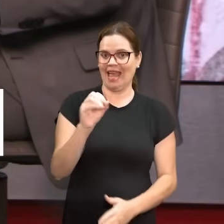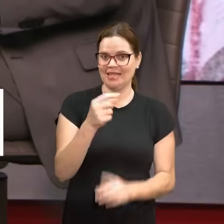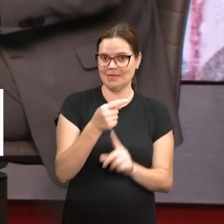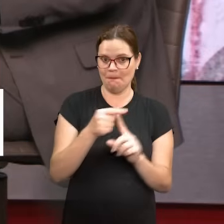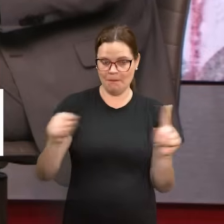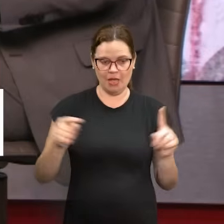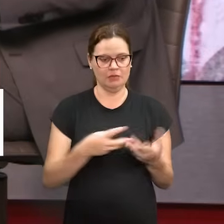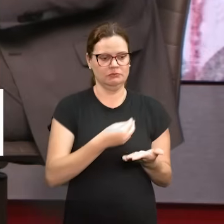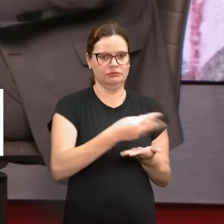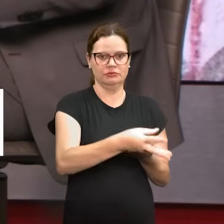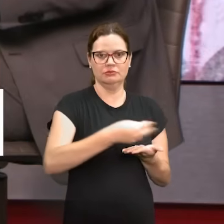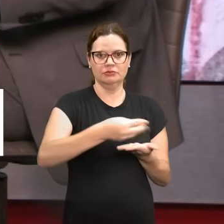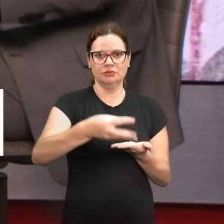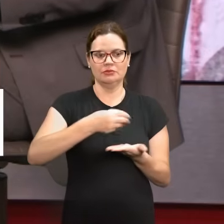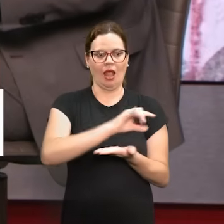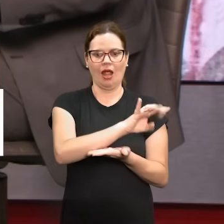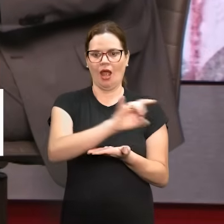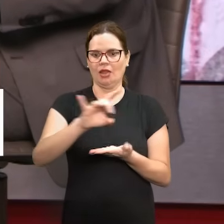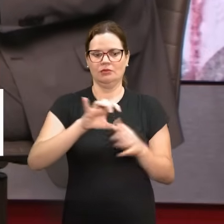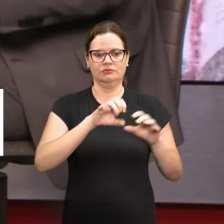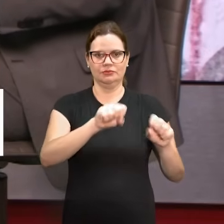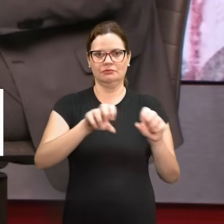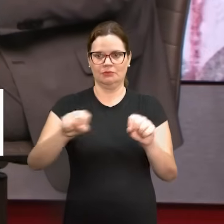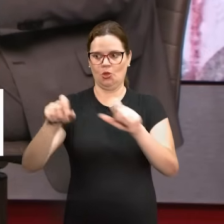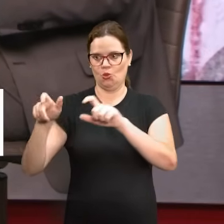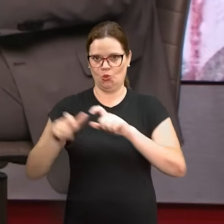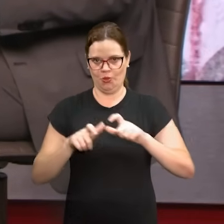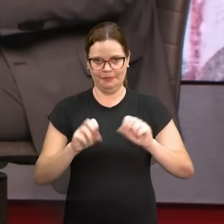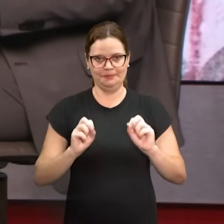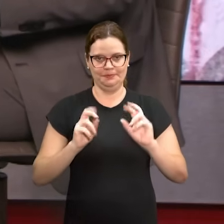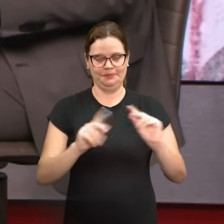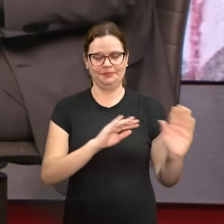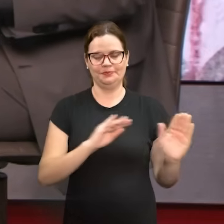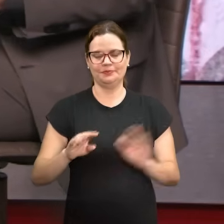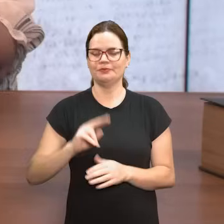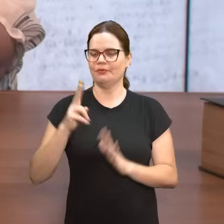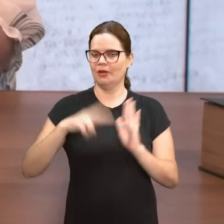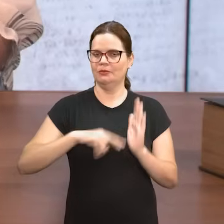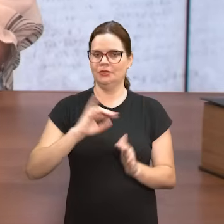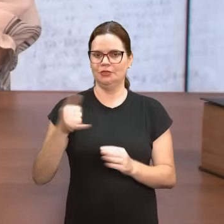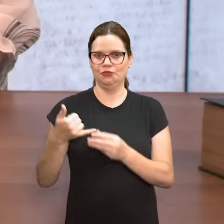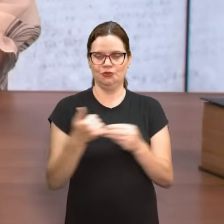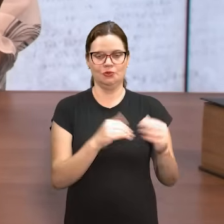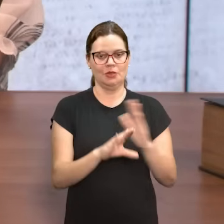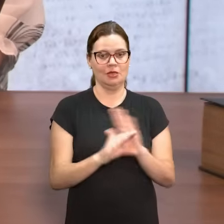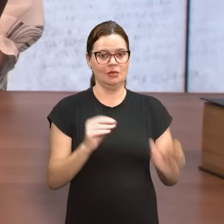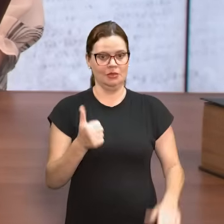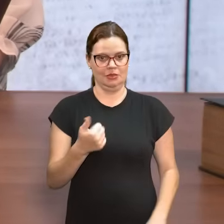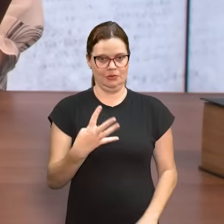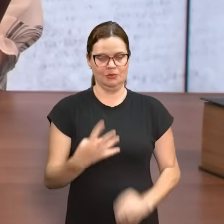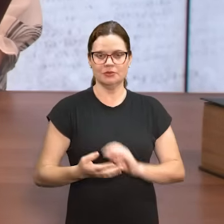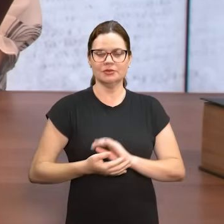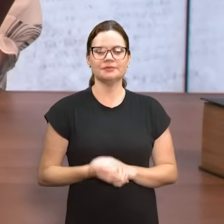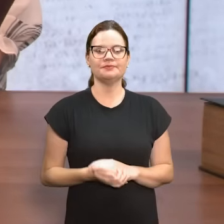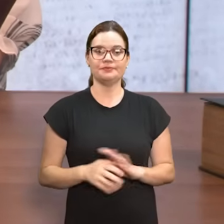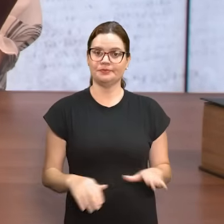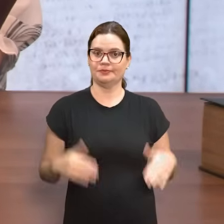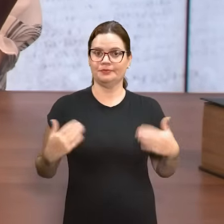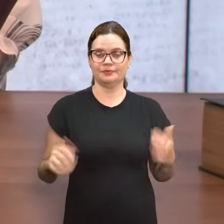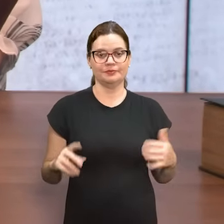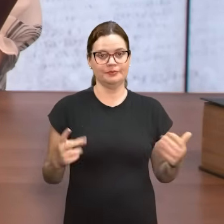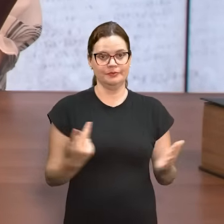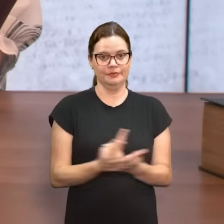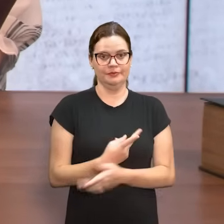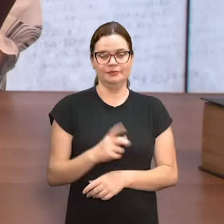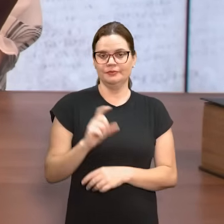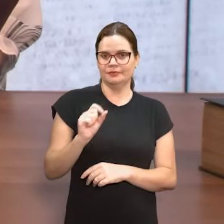ler agora o capítulo 14, Josué capítulo 14. Isto, pois, é